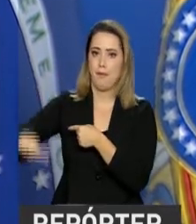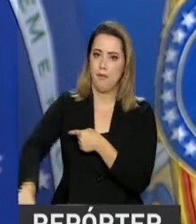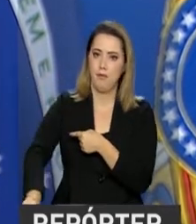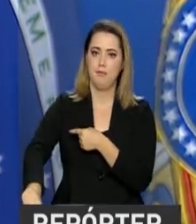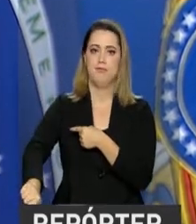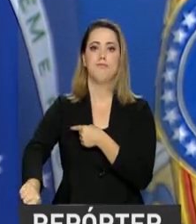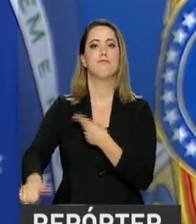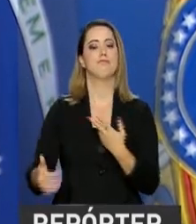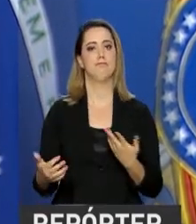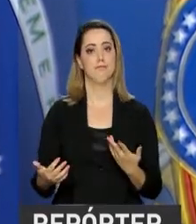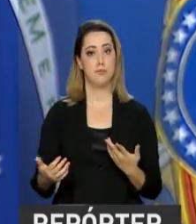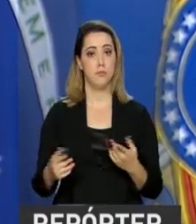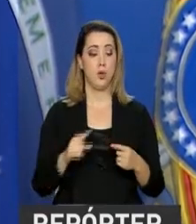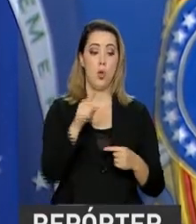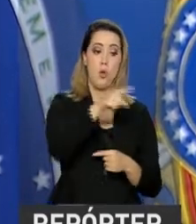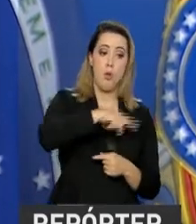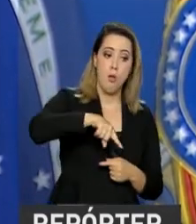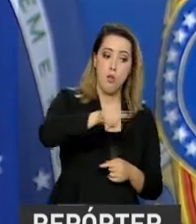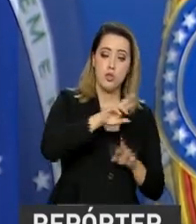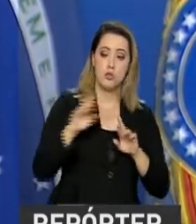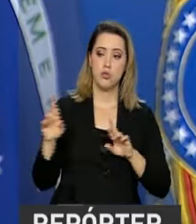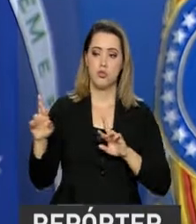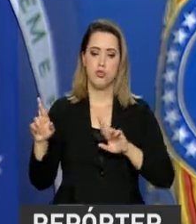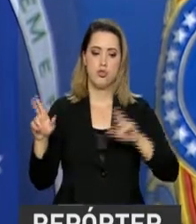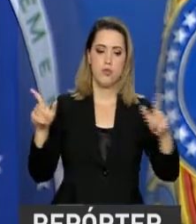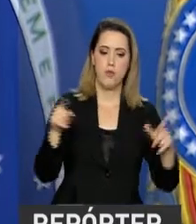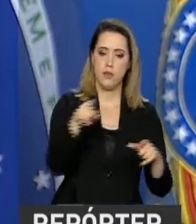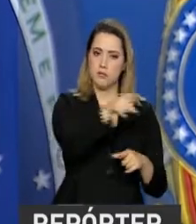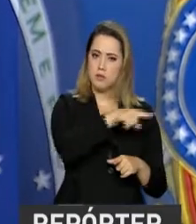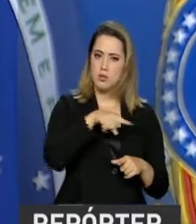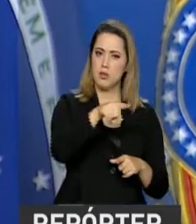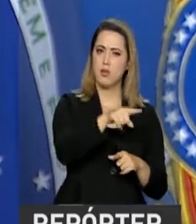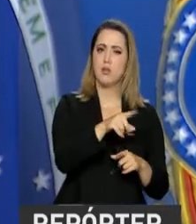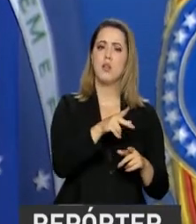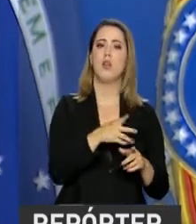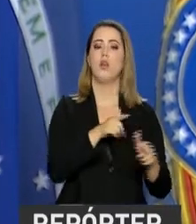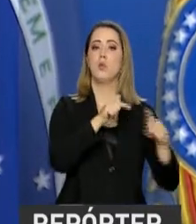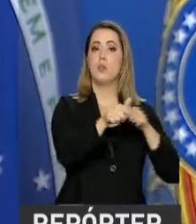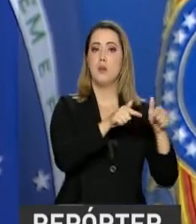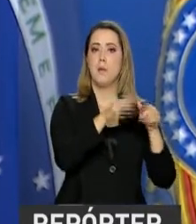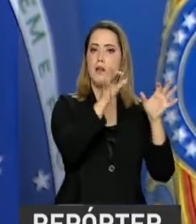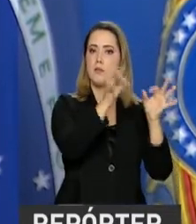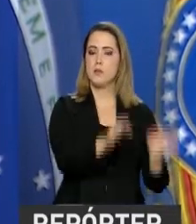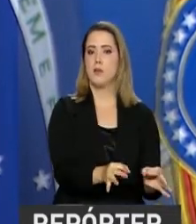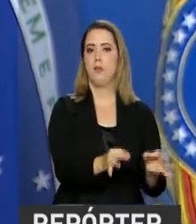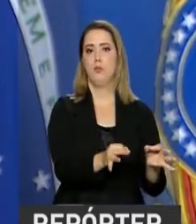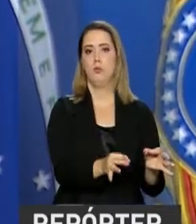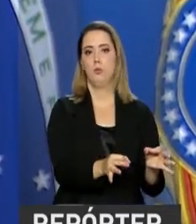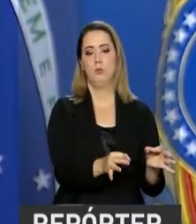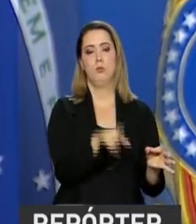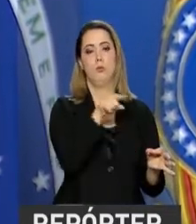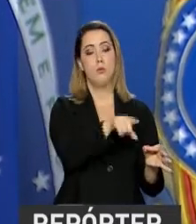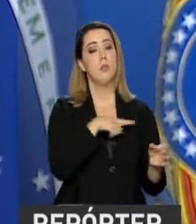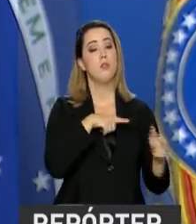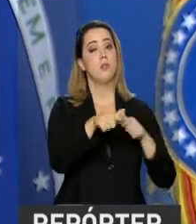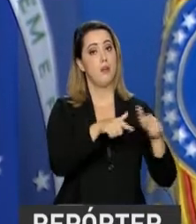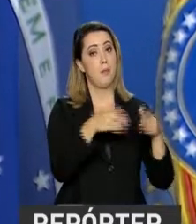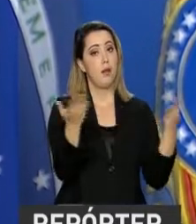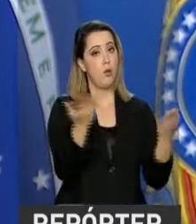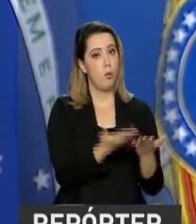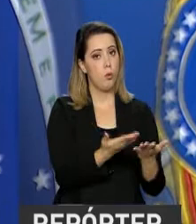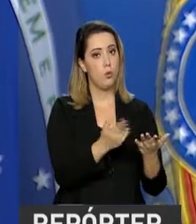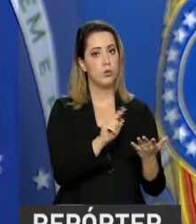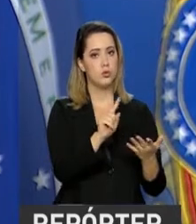manhã e eu assisti gu das medidas ditas populares esta sim praticadas hoje